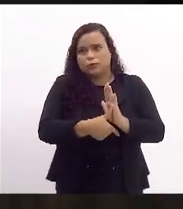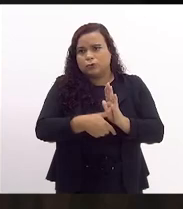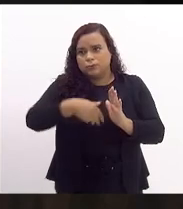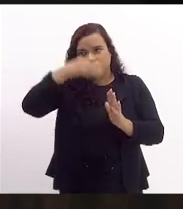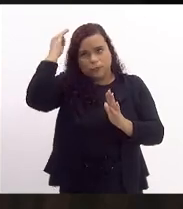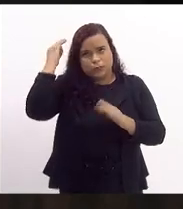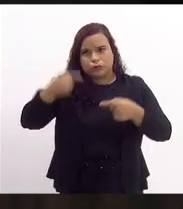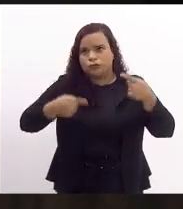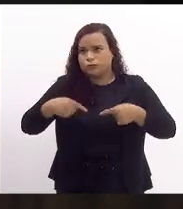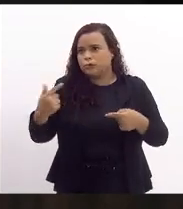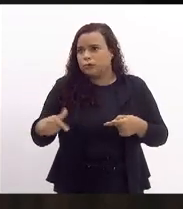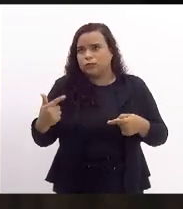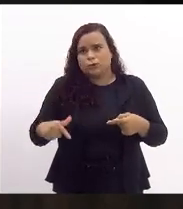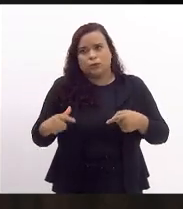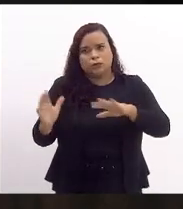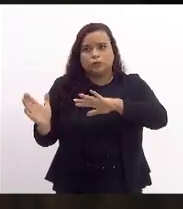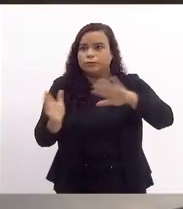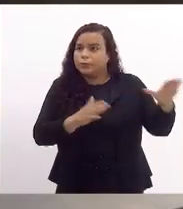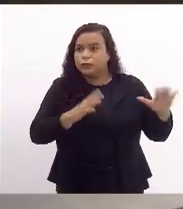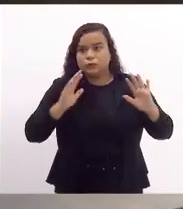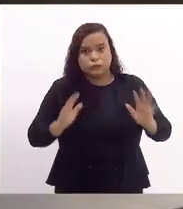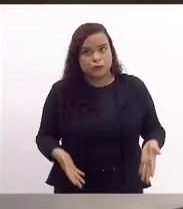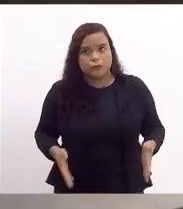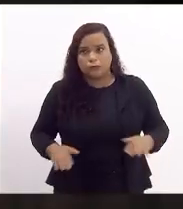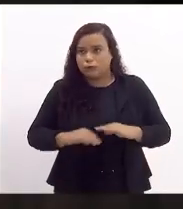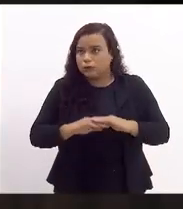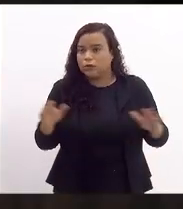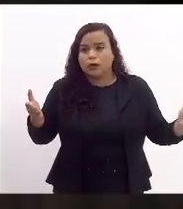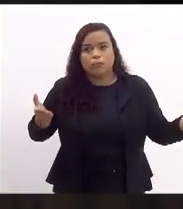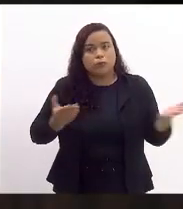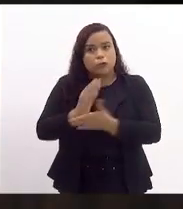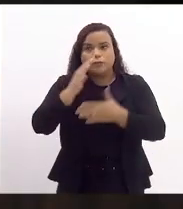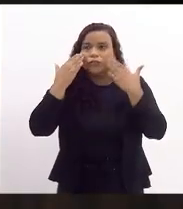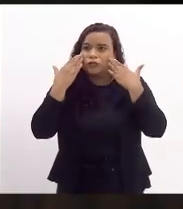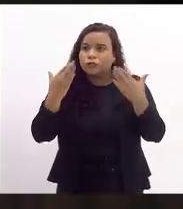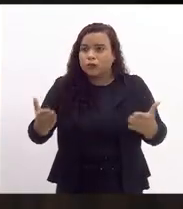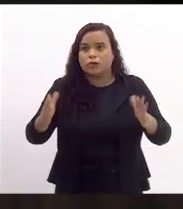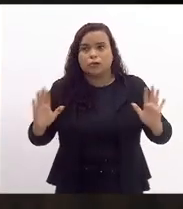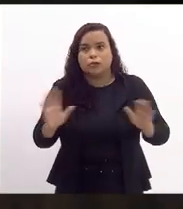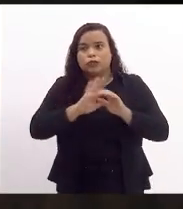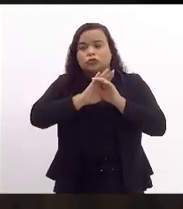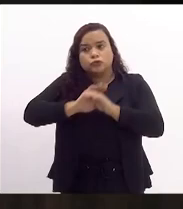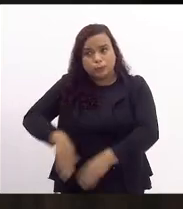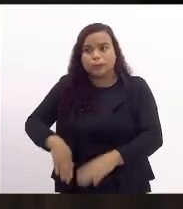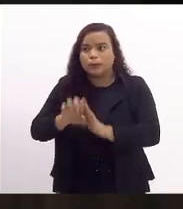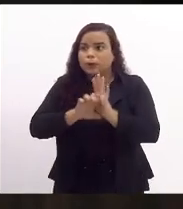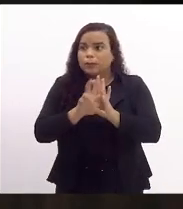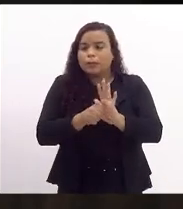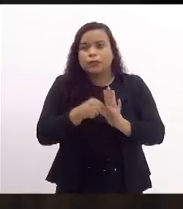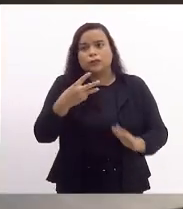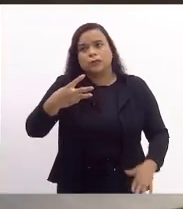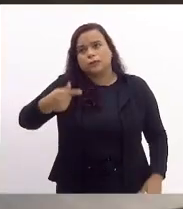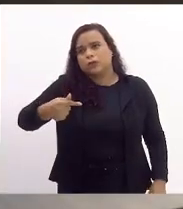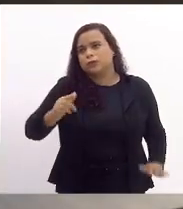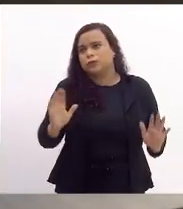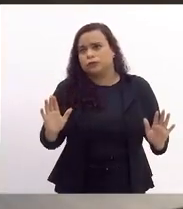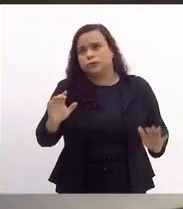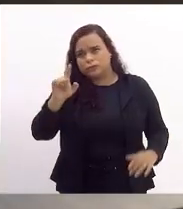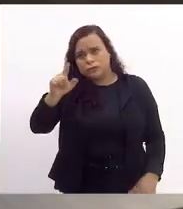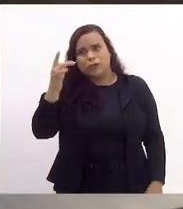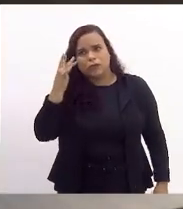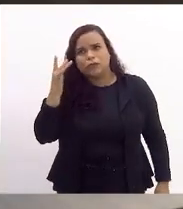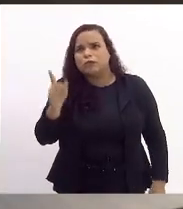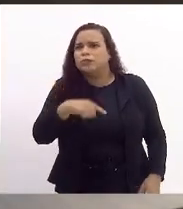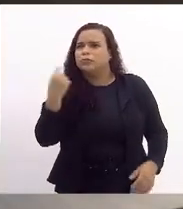discussão aqui com essa matéria já passou Presidente não aprovou o destaque suprimido a emenda 300 Eu acho que isso